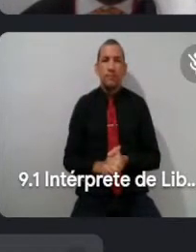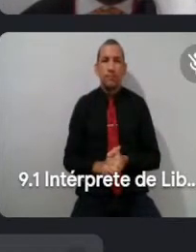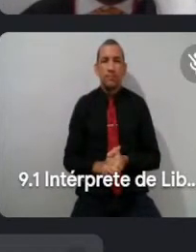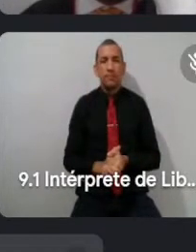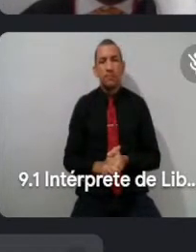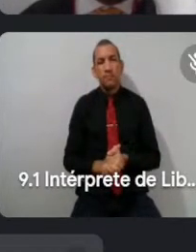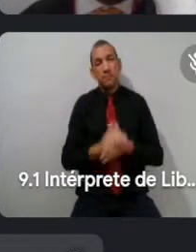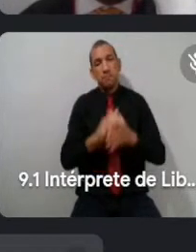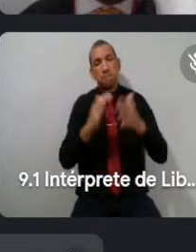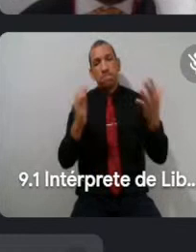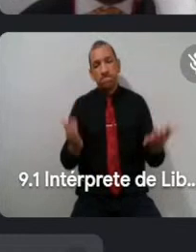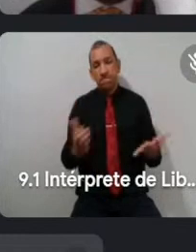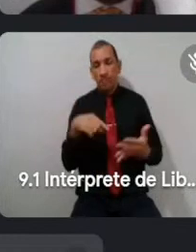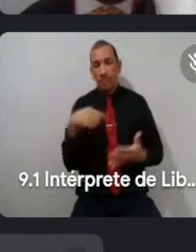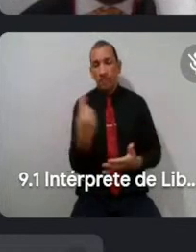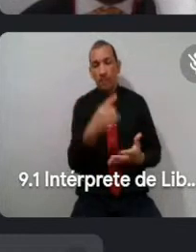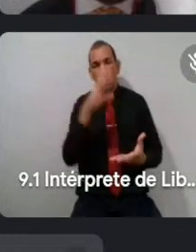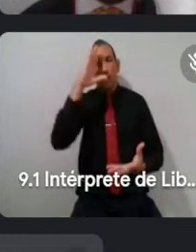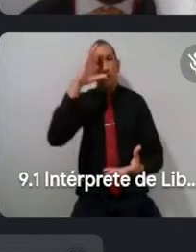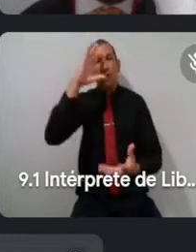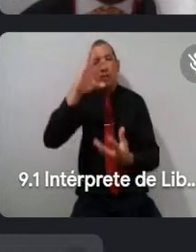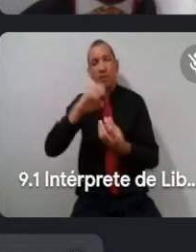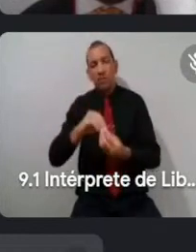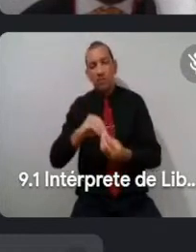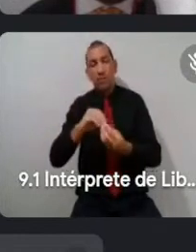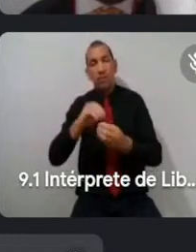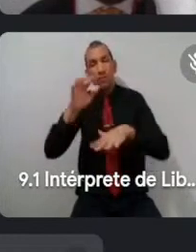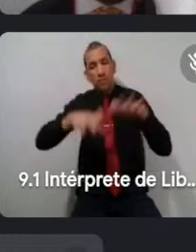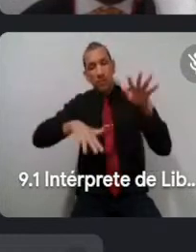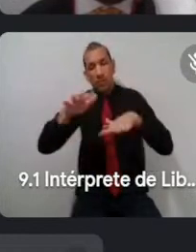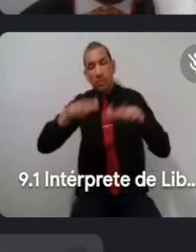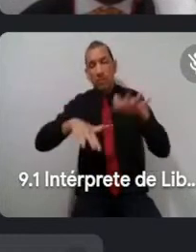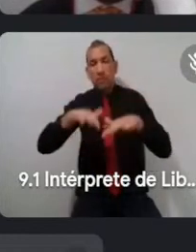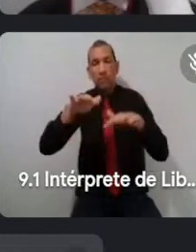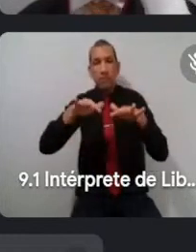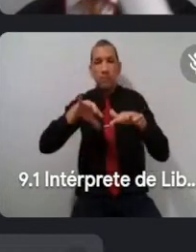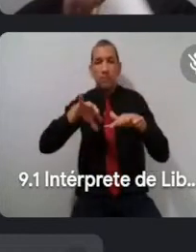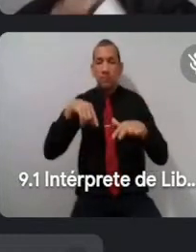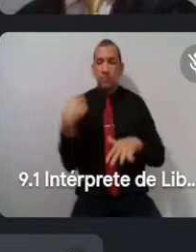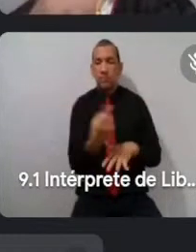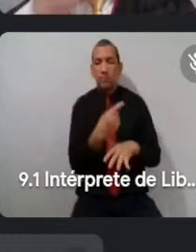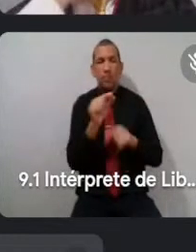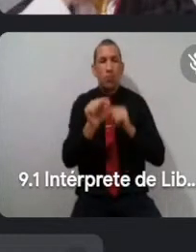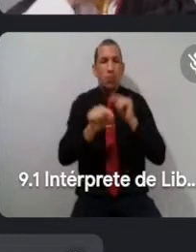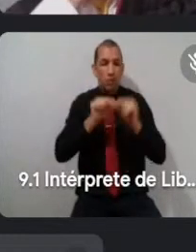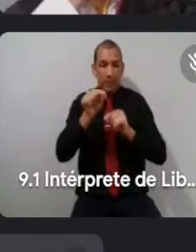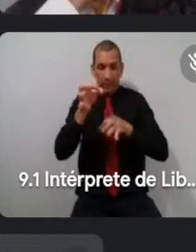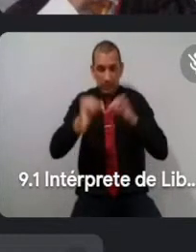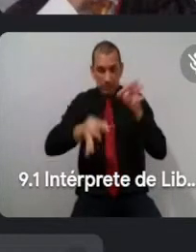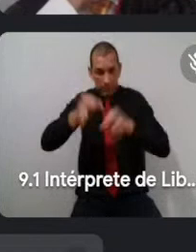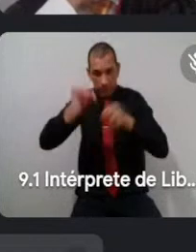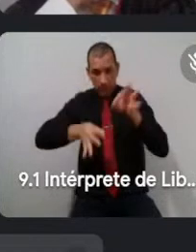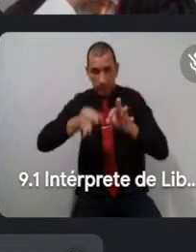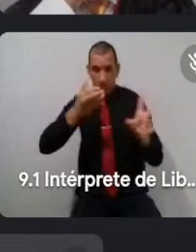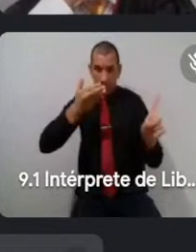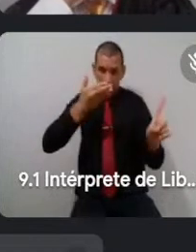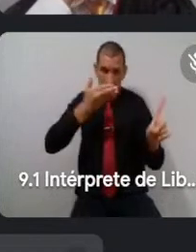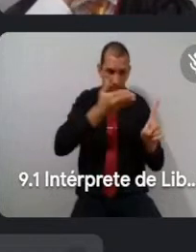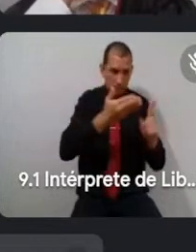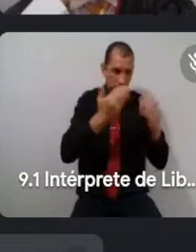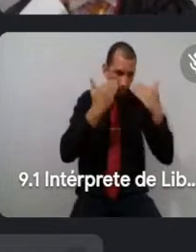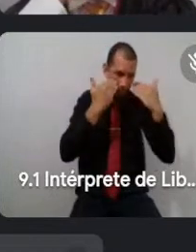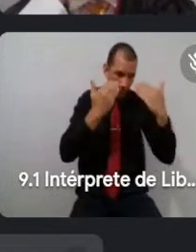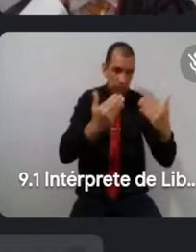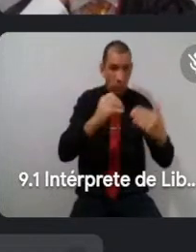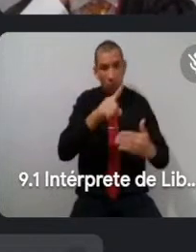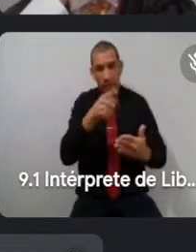o outro é mais se aí nós chegamos a conclusão que talvez seja mais paradoxal ao se julgar a testemunha e não há